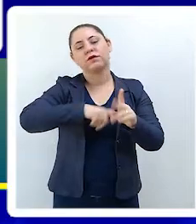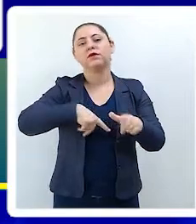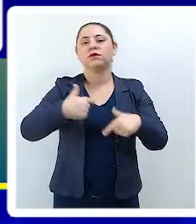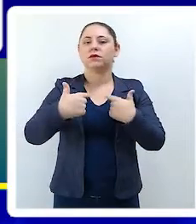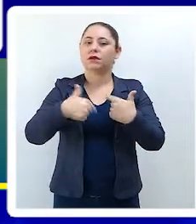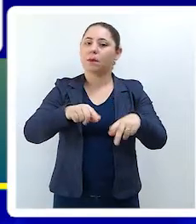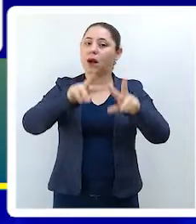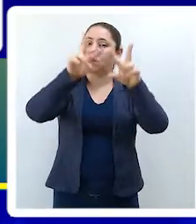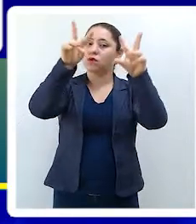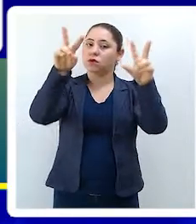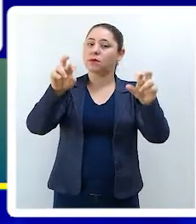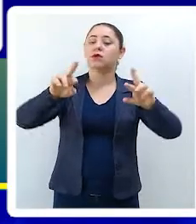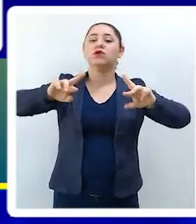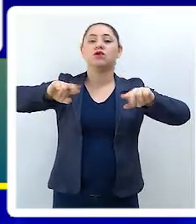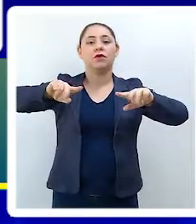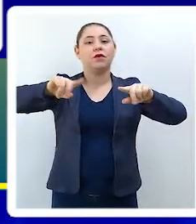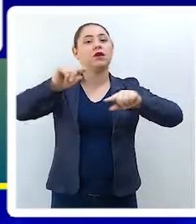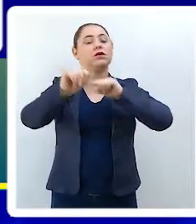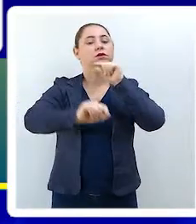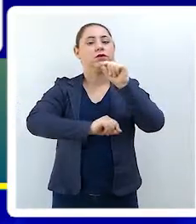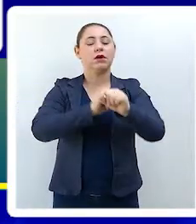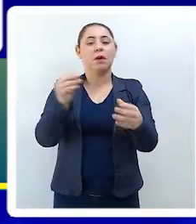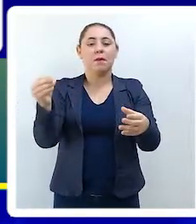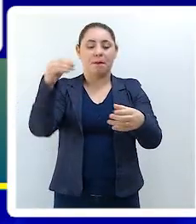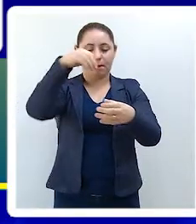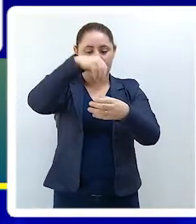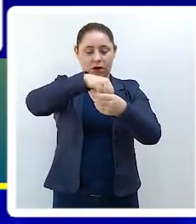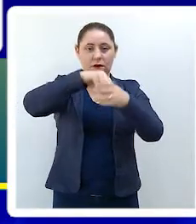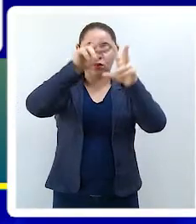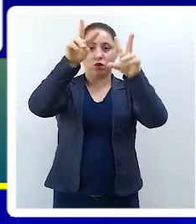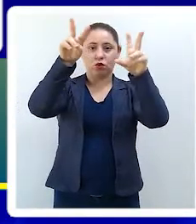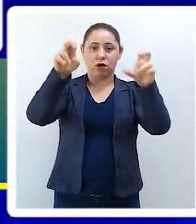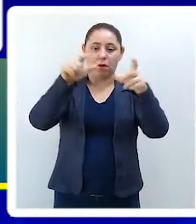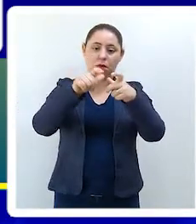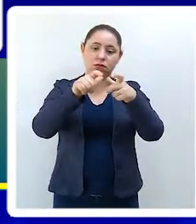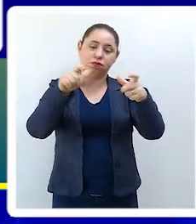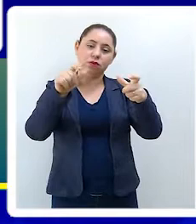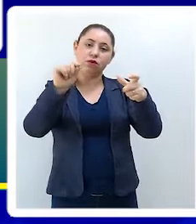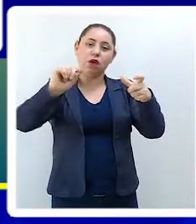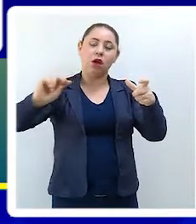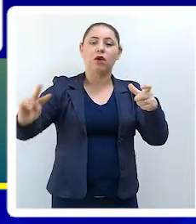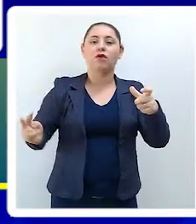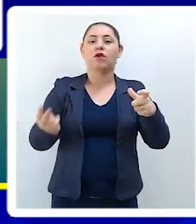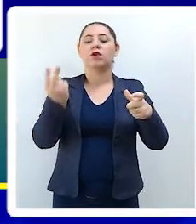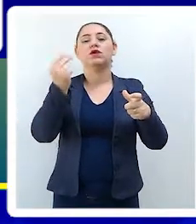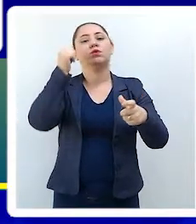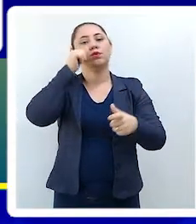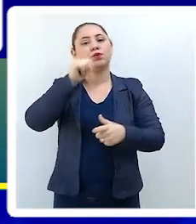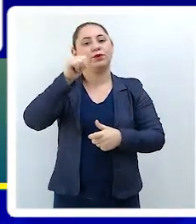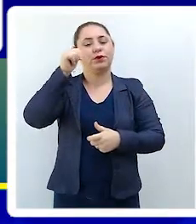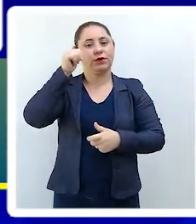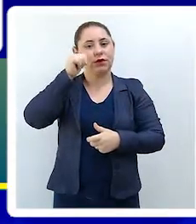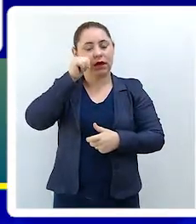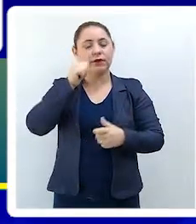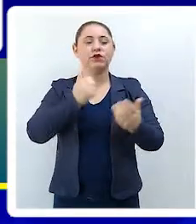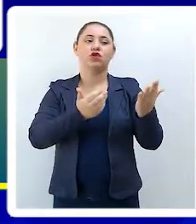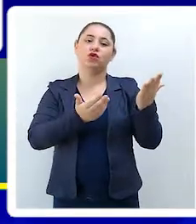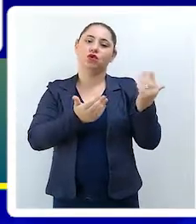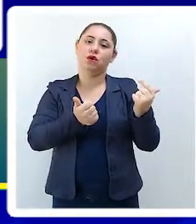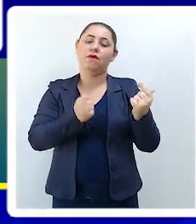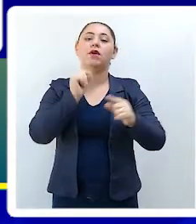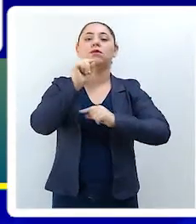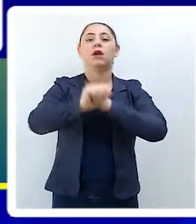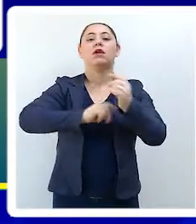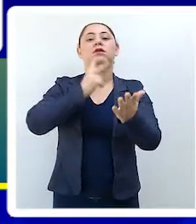gente vai trabalhar um tema dentro dessa temática maior, que é o empoderamento de mulheres e